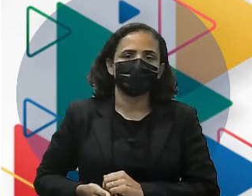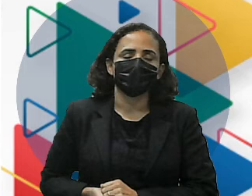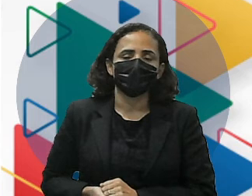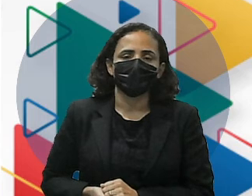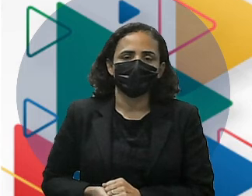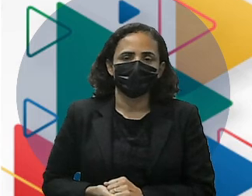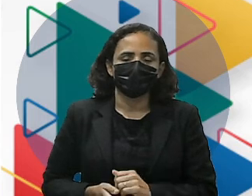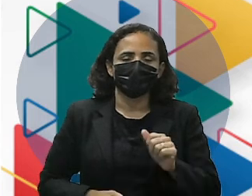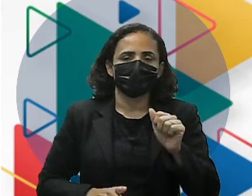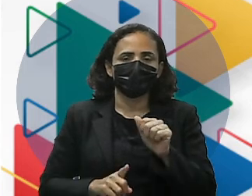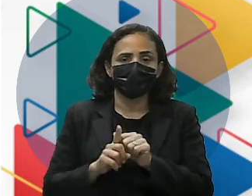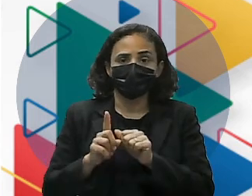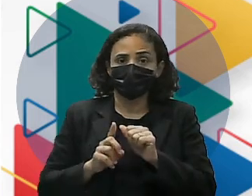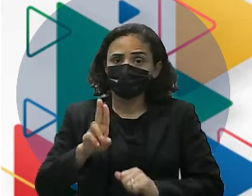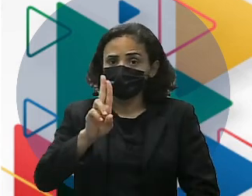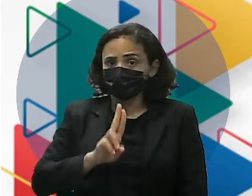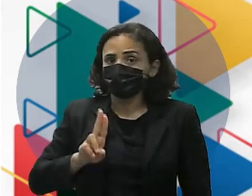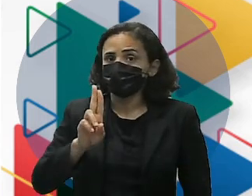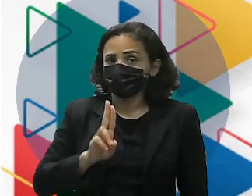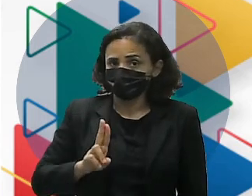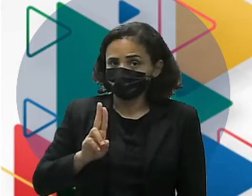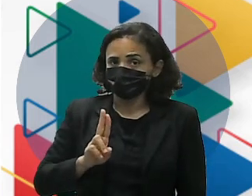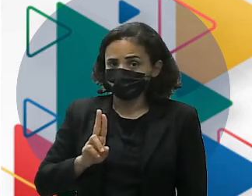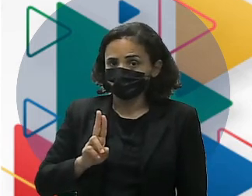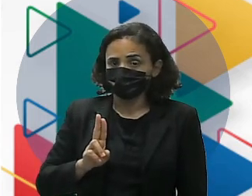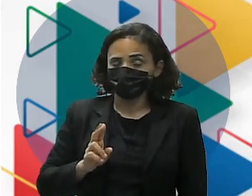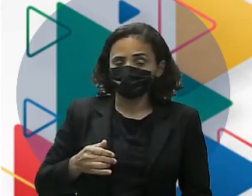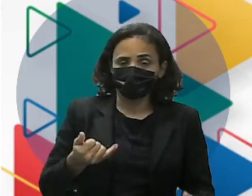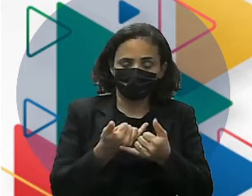O consumo mensal, a média